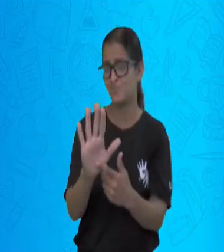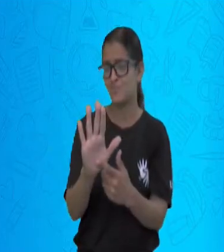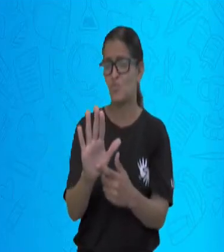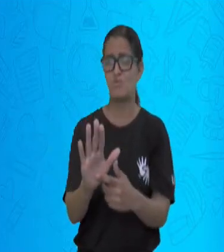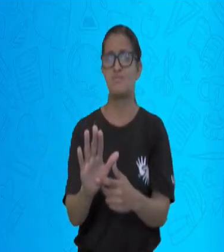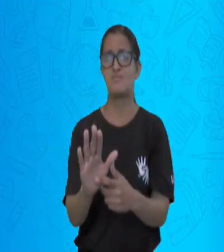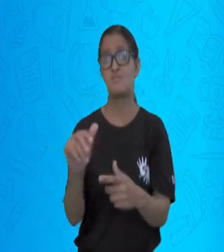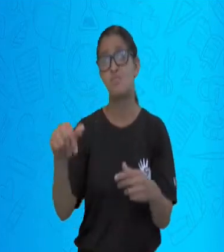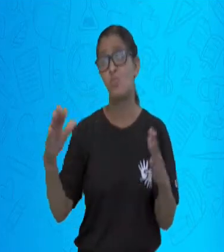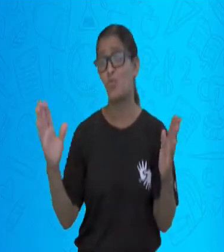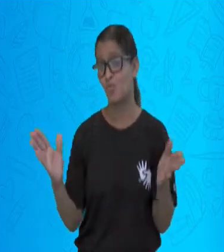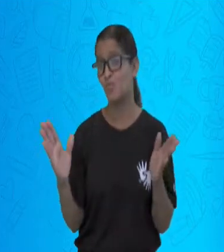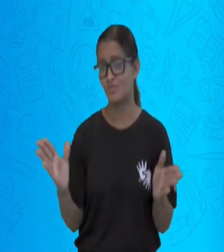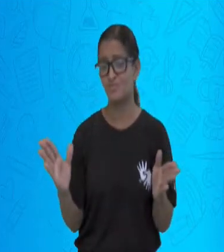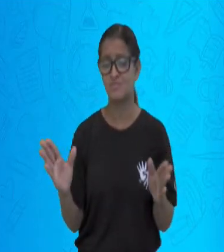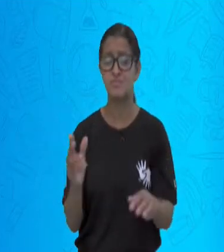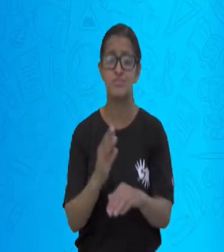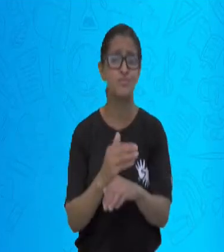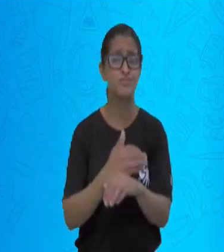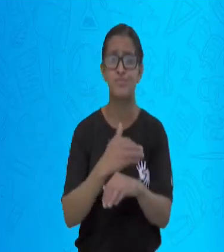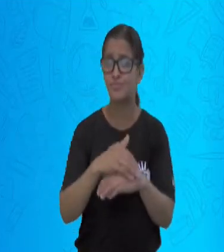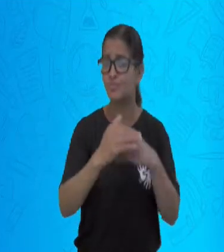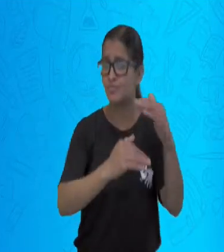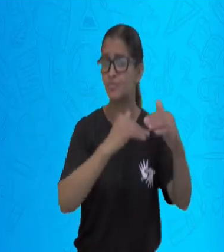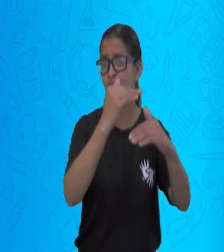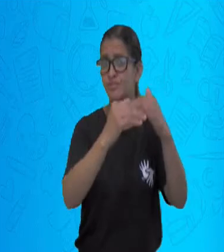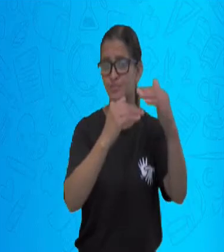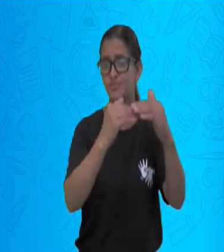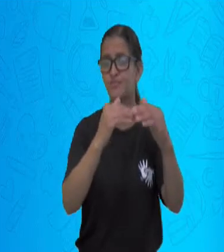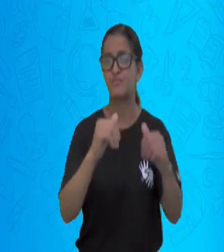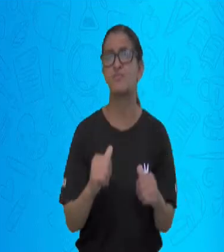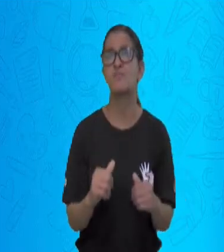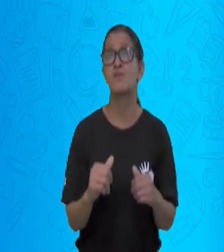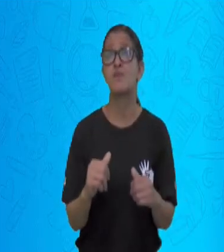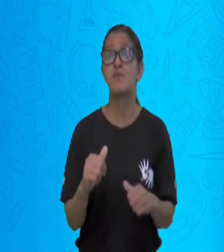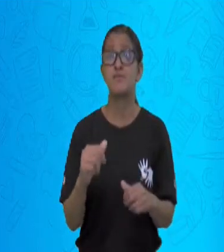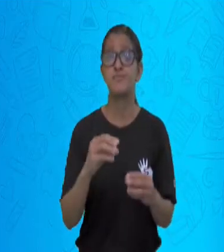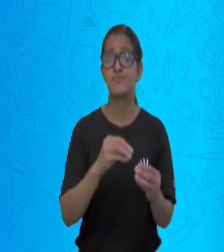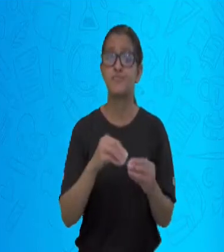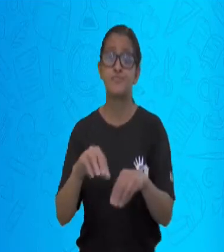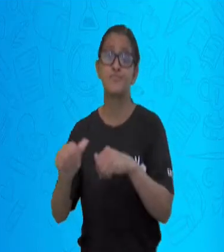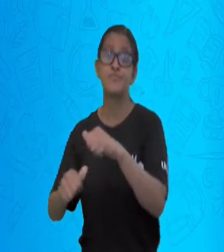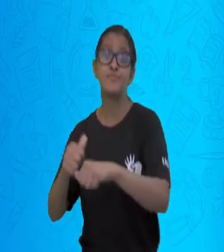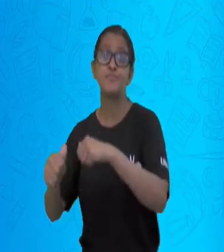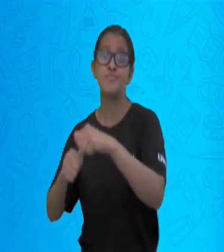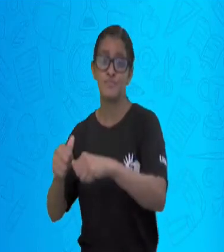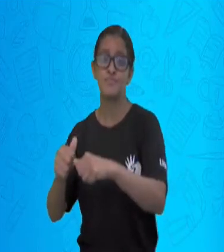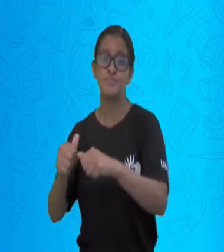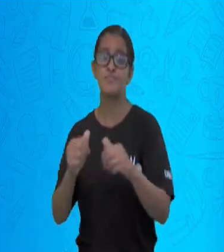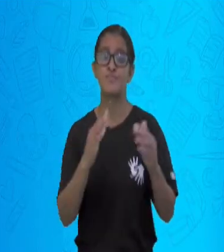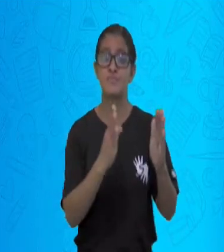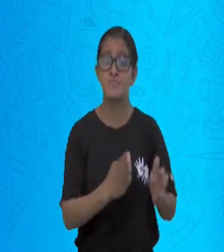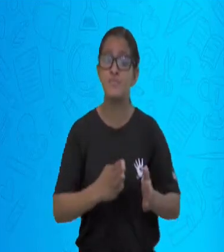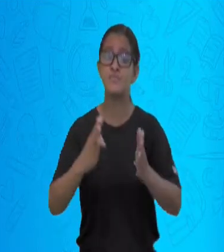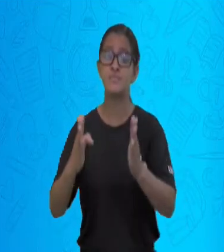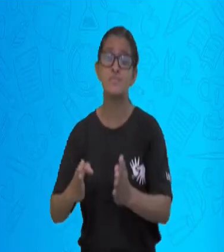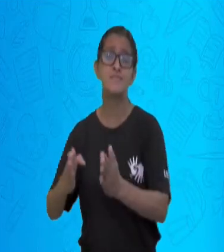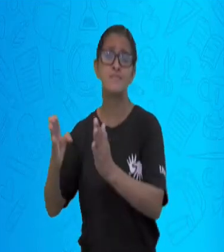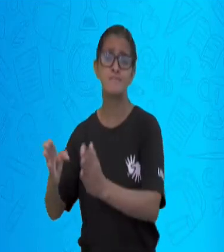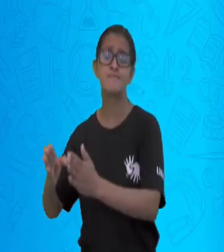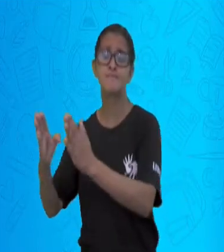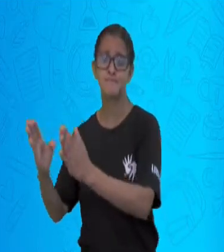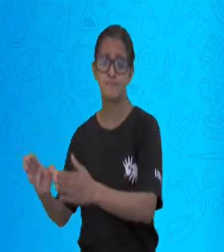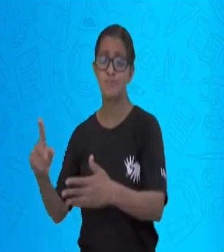horas. E quais foram as mudanças importantes ao longo desse período que nós apresentamos